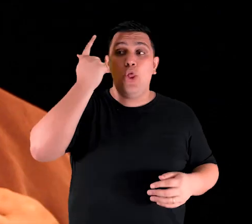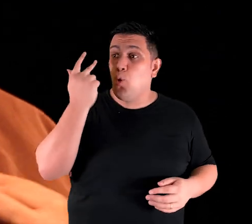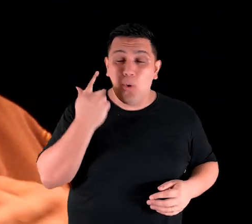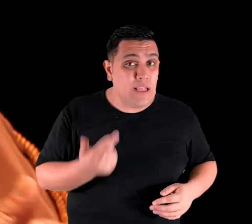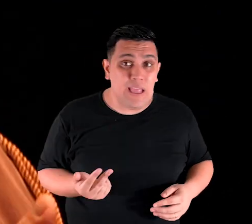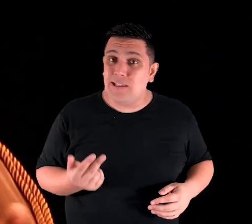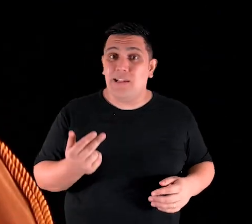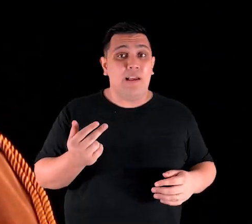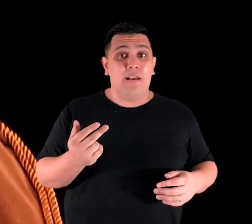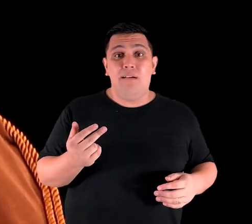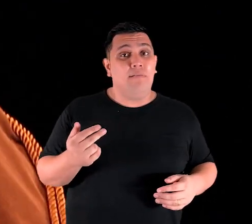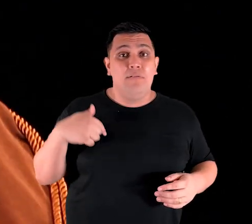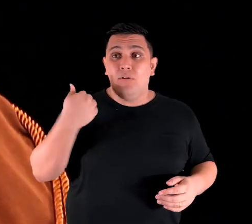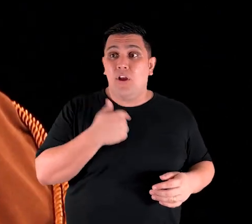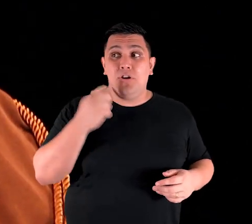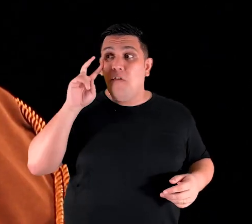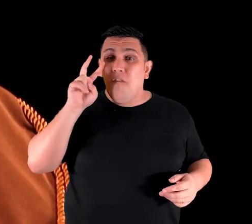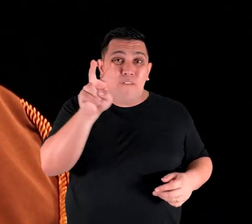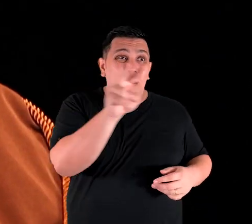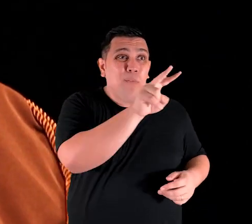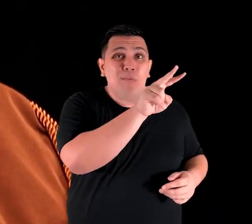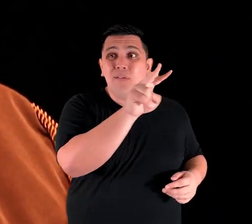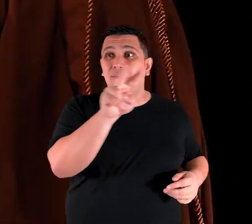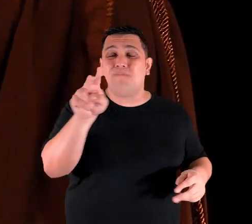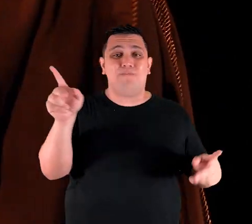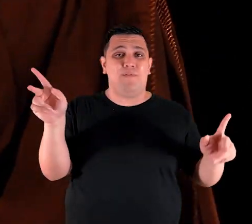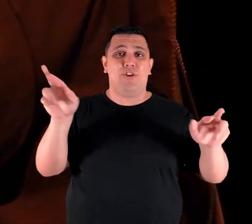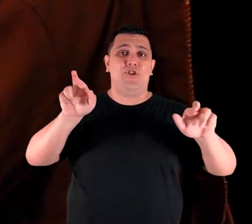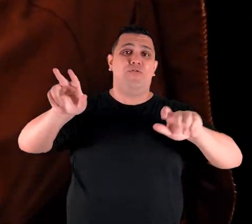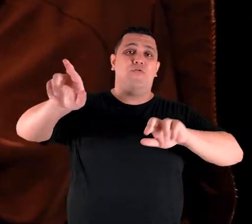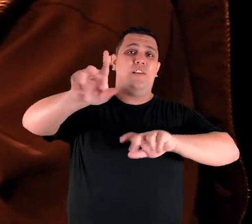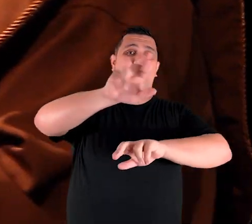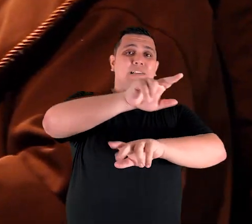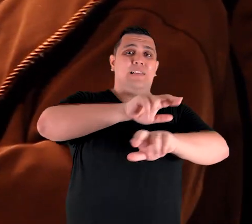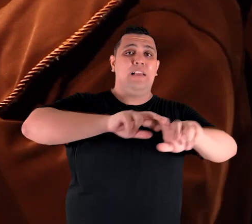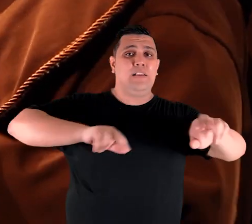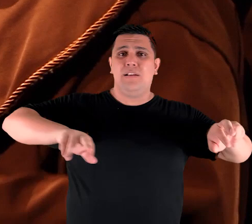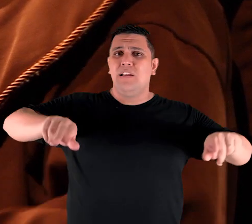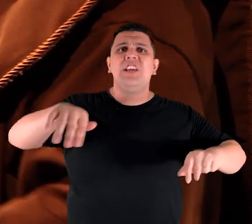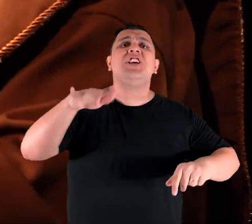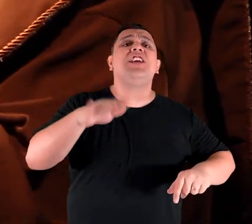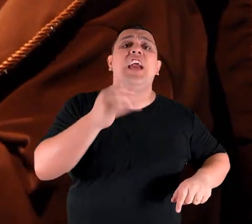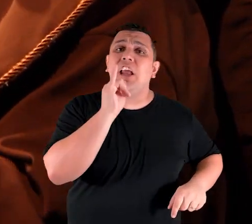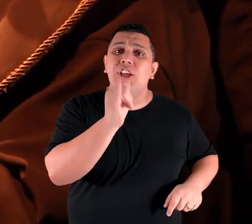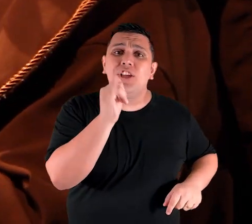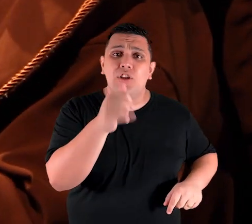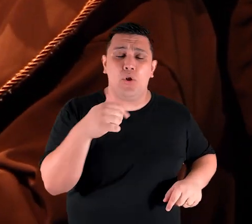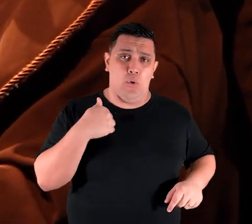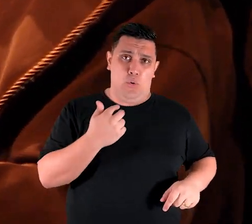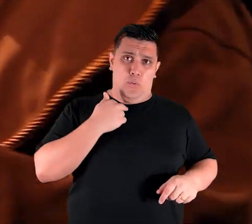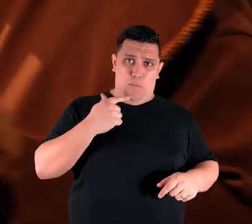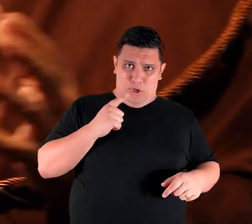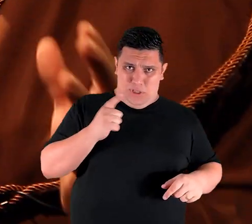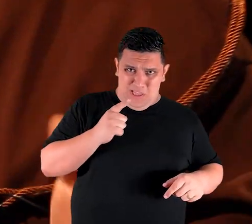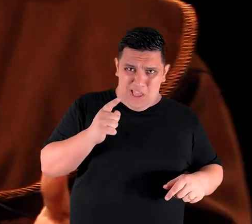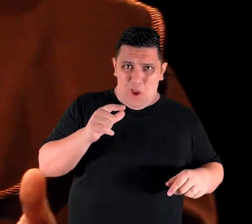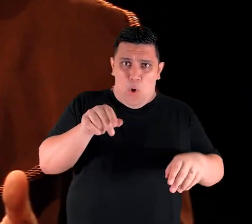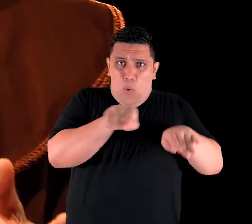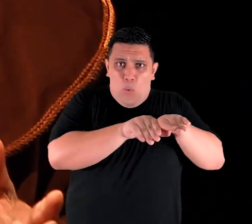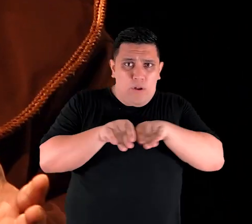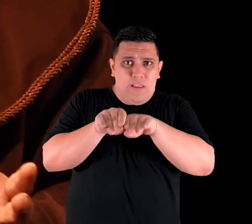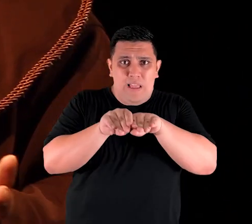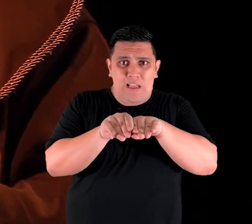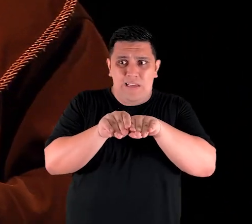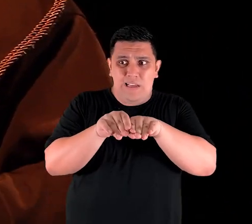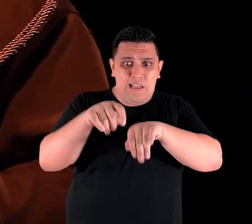vemos é a diversidade. E quem foi que disse que não pode haver unidade na